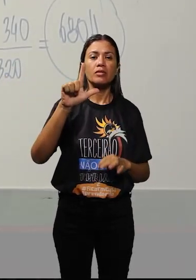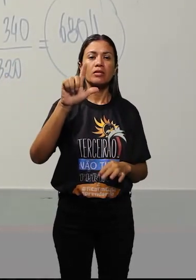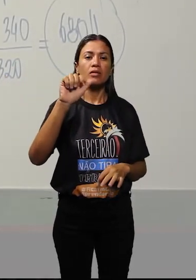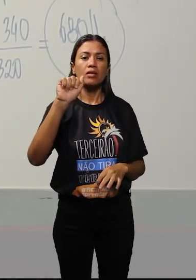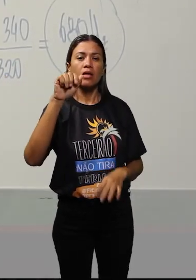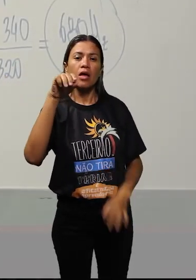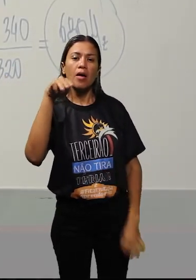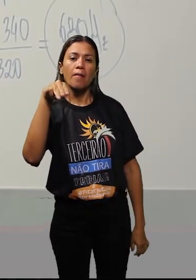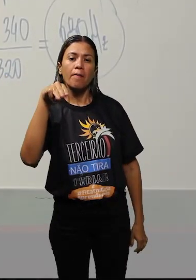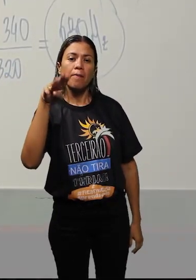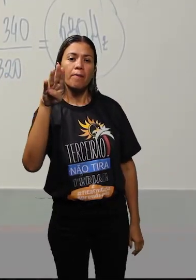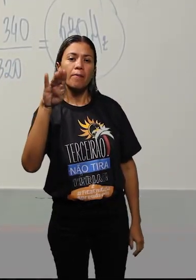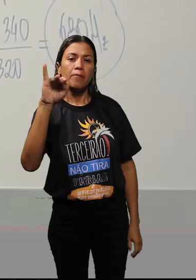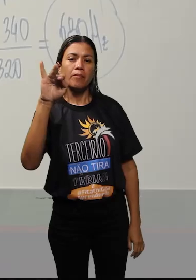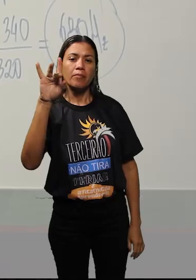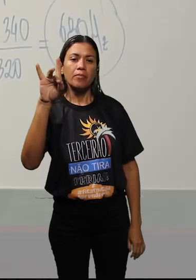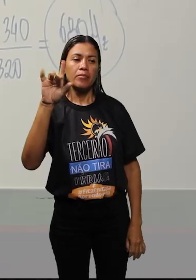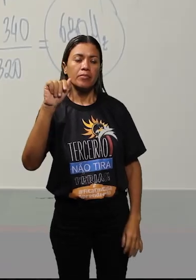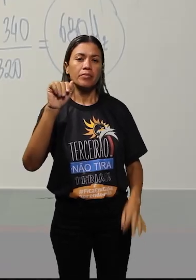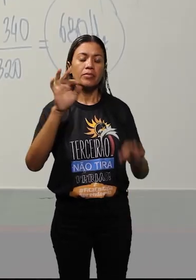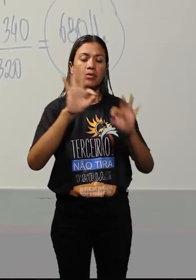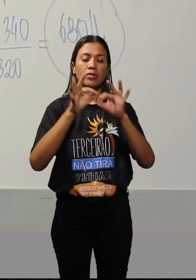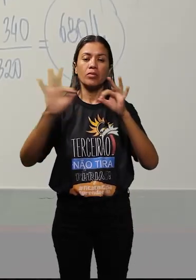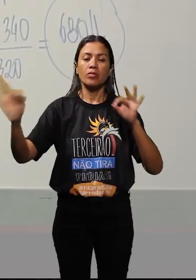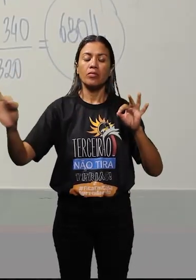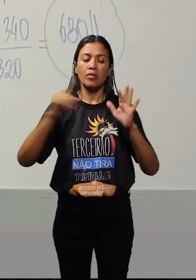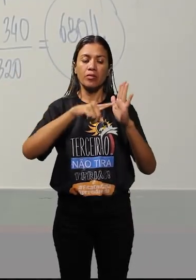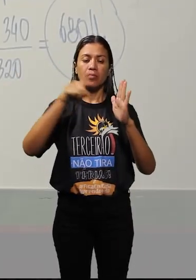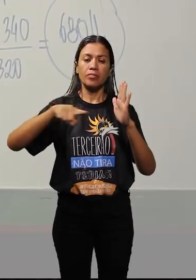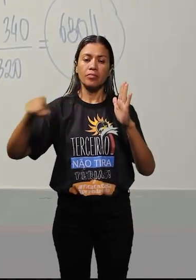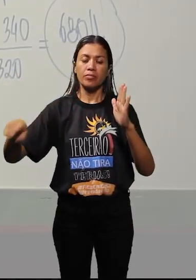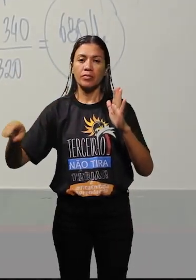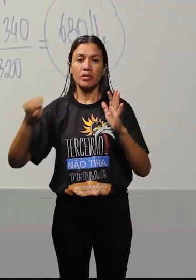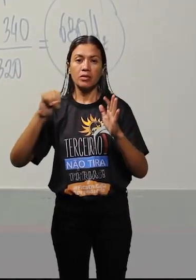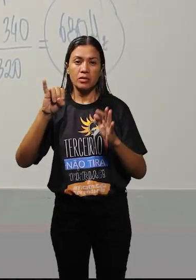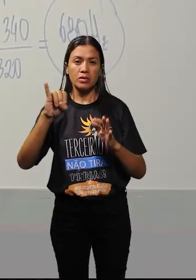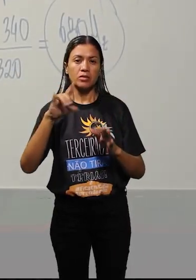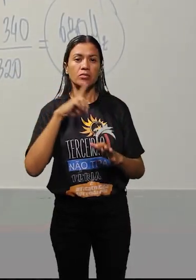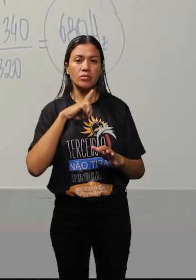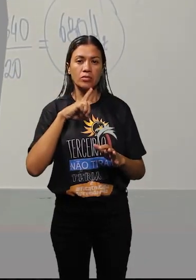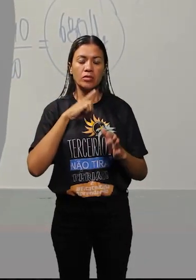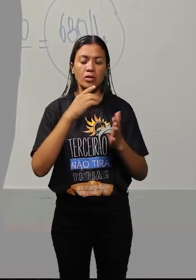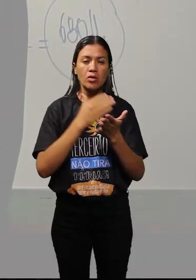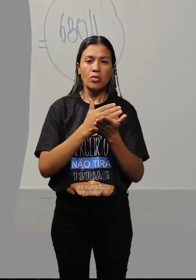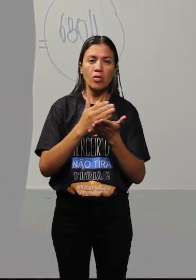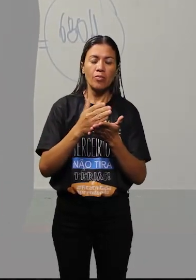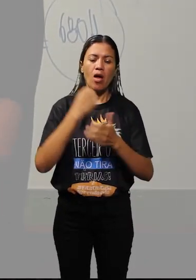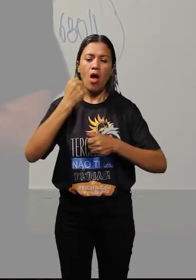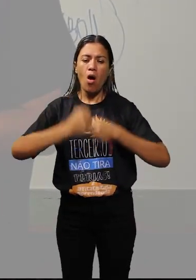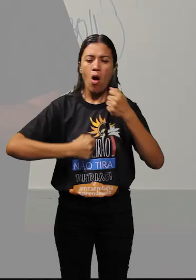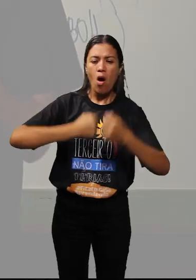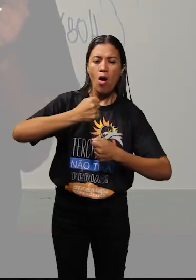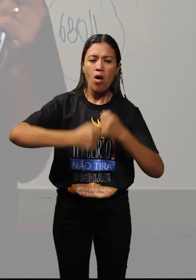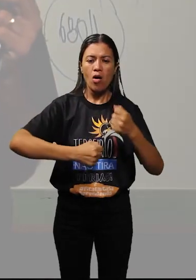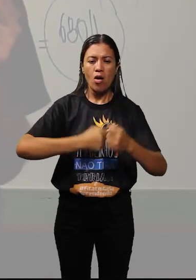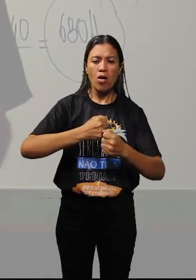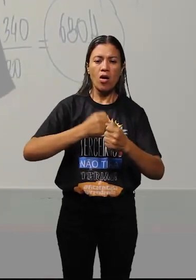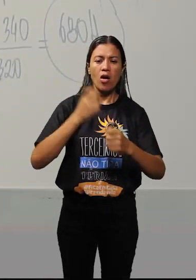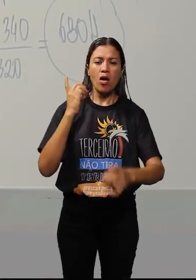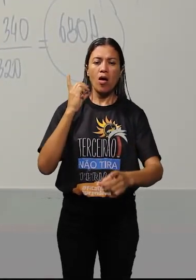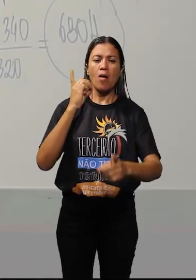vez mais rápido, né? Em um período, né, cada vez menor, vamos dizer assim. Então, eu vou ter o quê? Eu vou ter